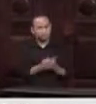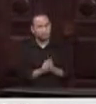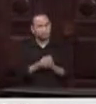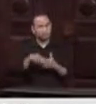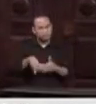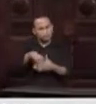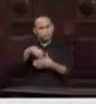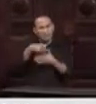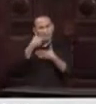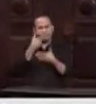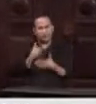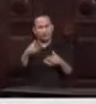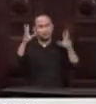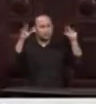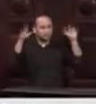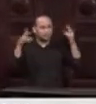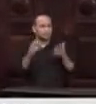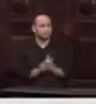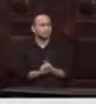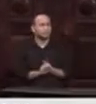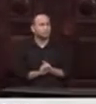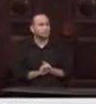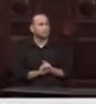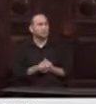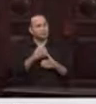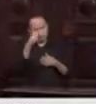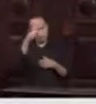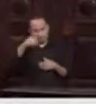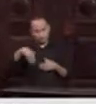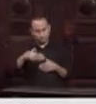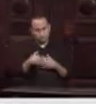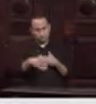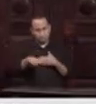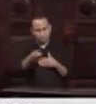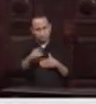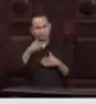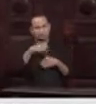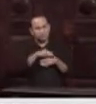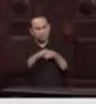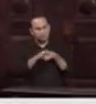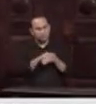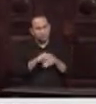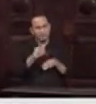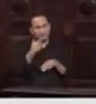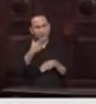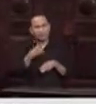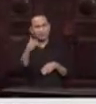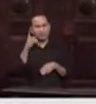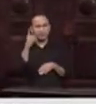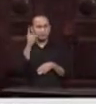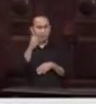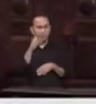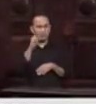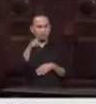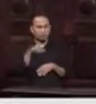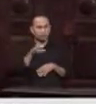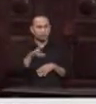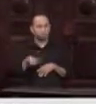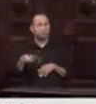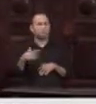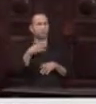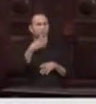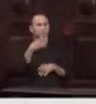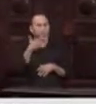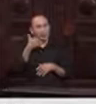para falar desse tema, e ao longo dessa semana vou conversar mais de perto com os deputados do Sul Fluminense, que conhecem melhor a